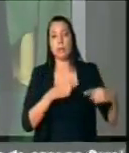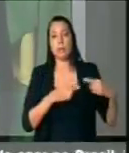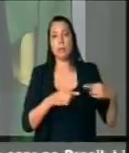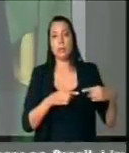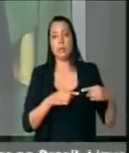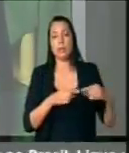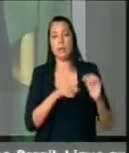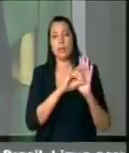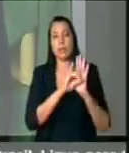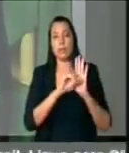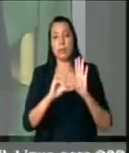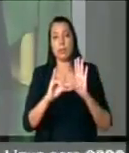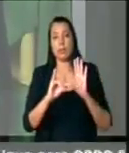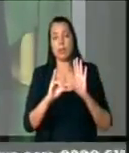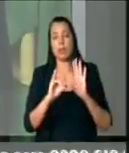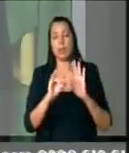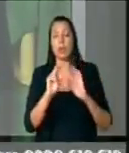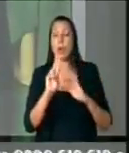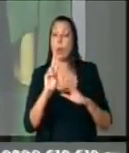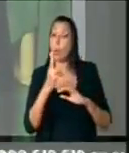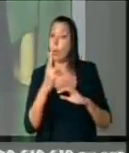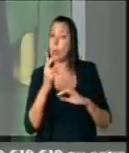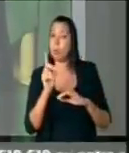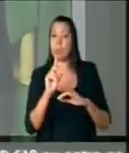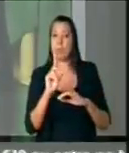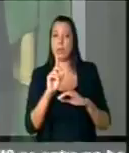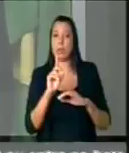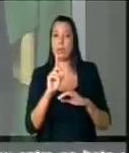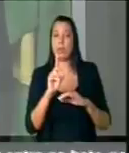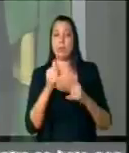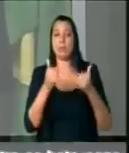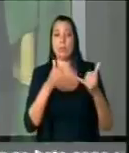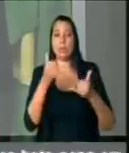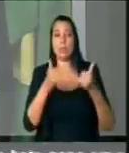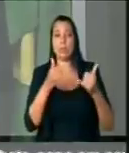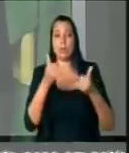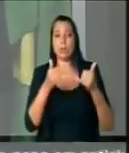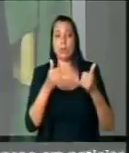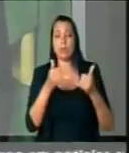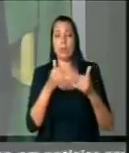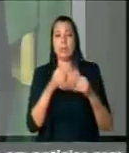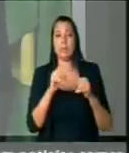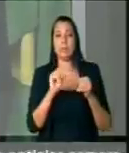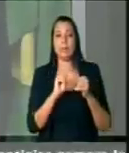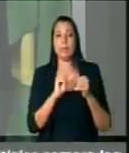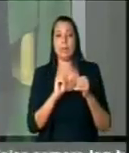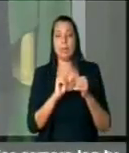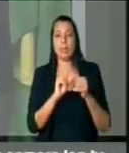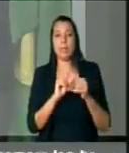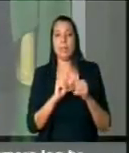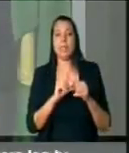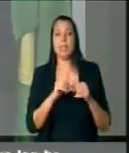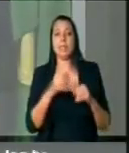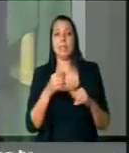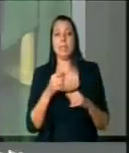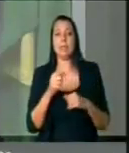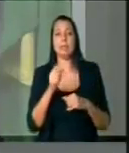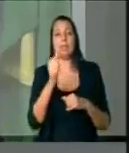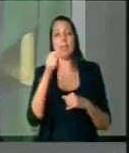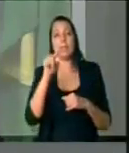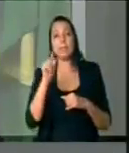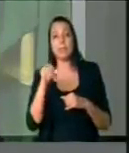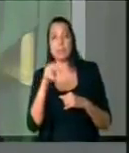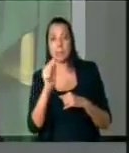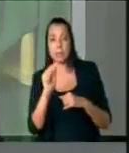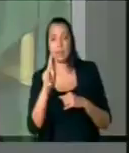a legalização ou não dos jogos de azar no Brasil. É uma excelente oportunidade